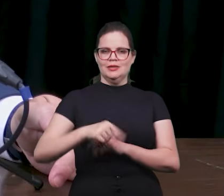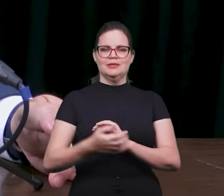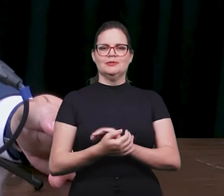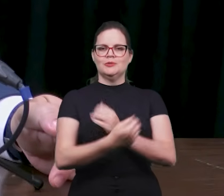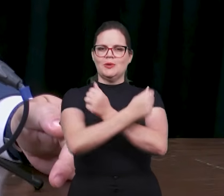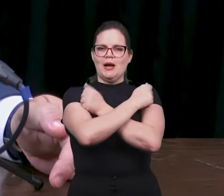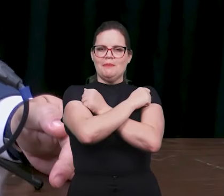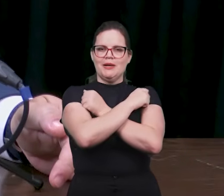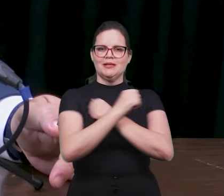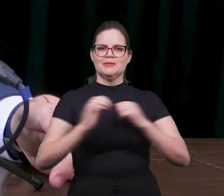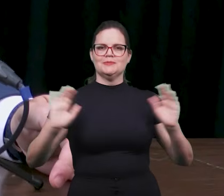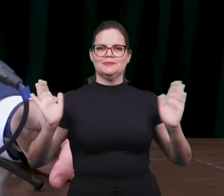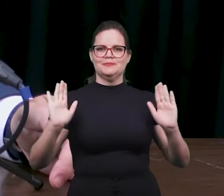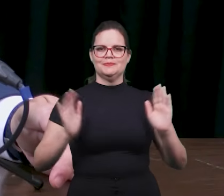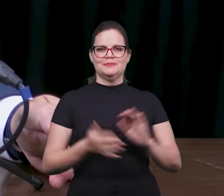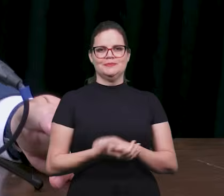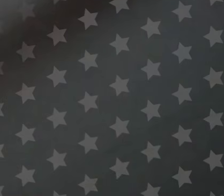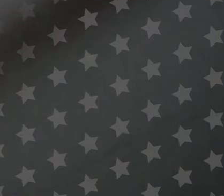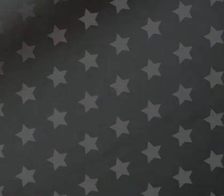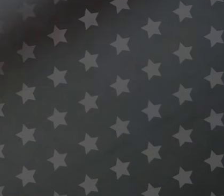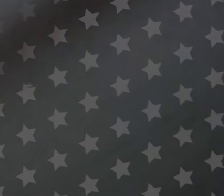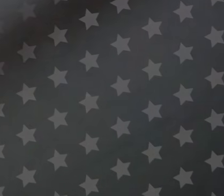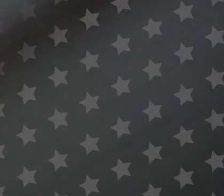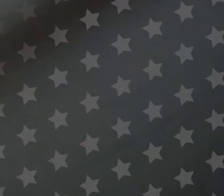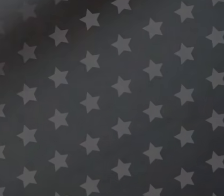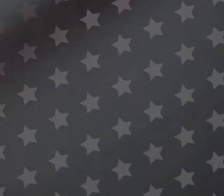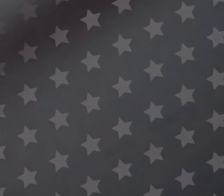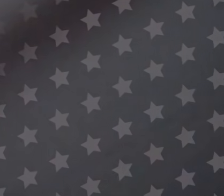Momento do Direito. Um grande abraço a todos.